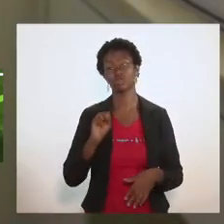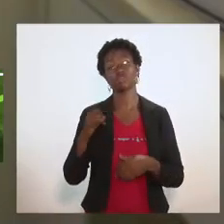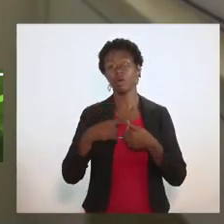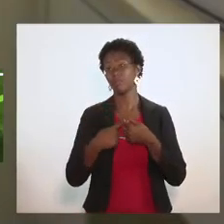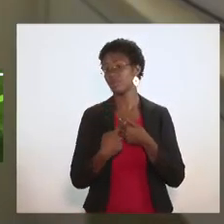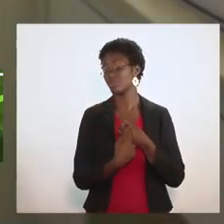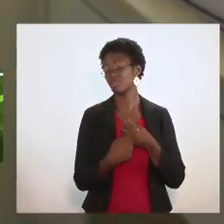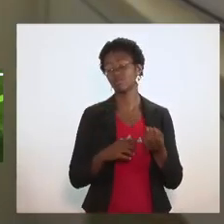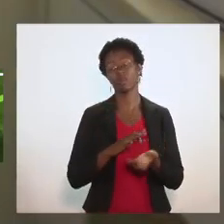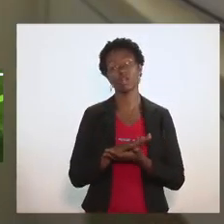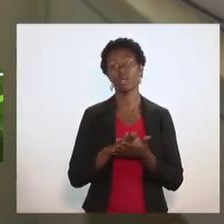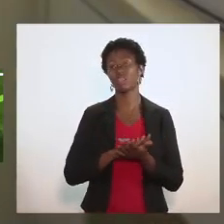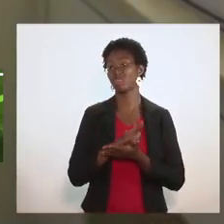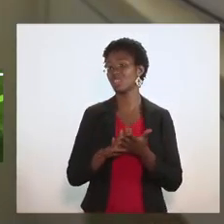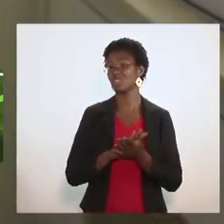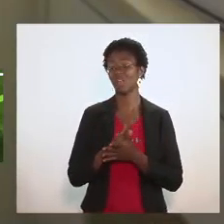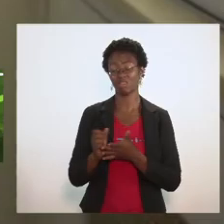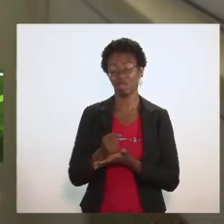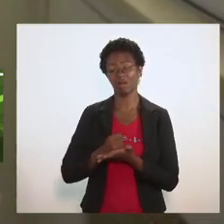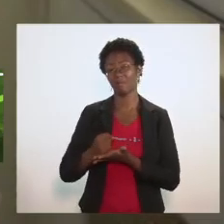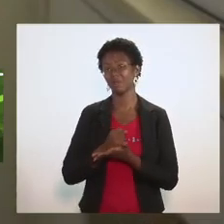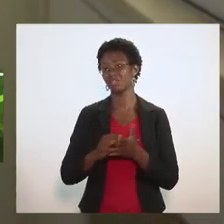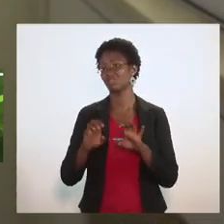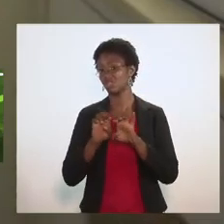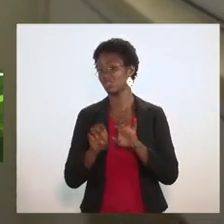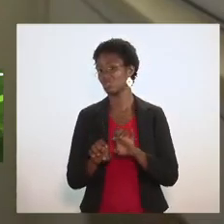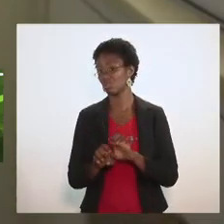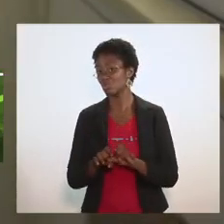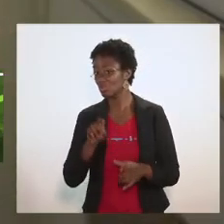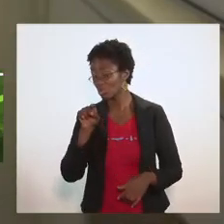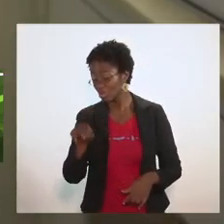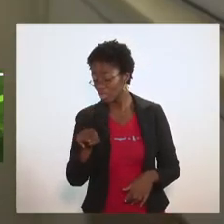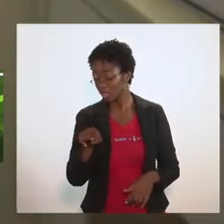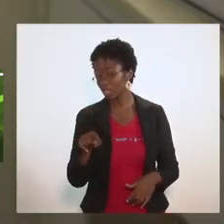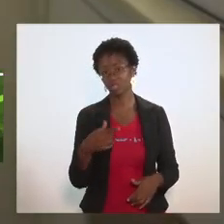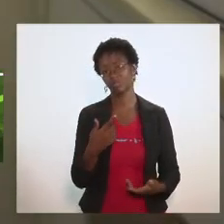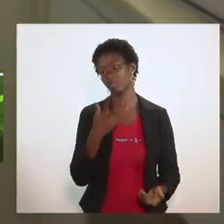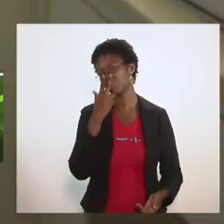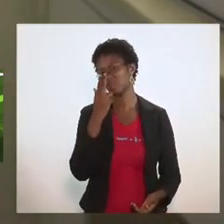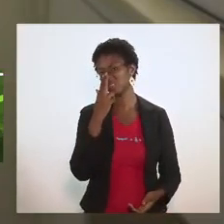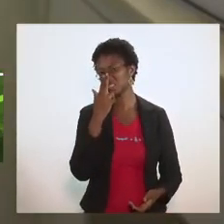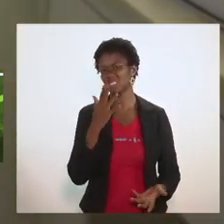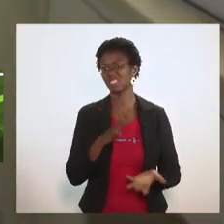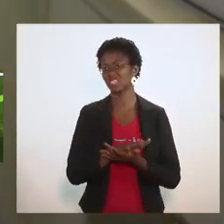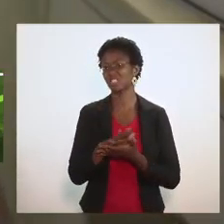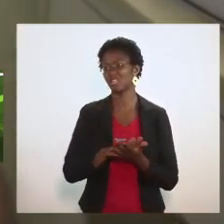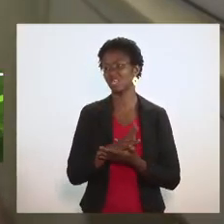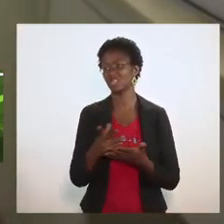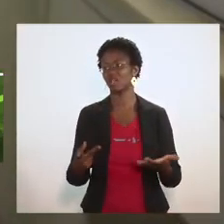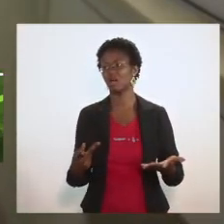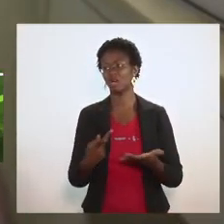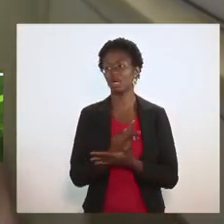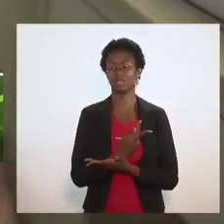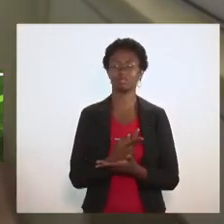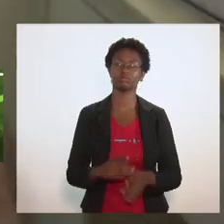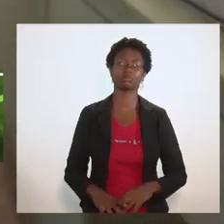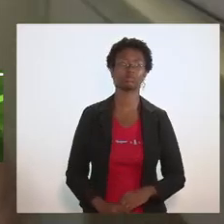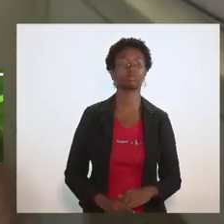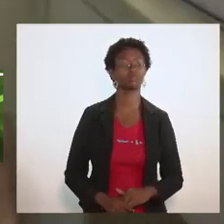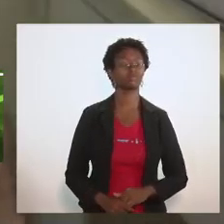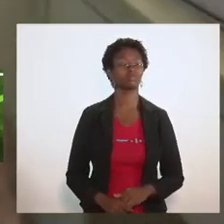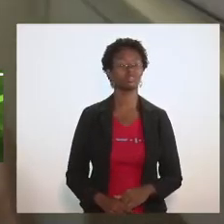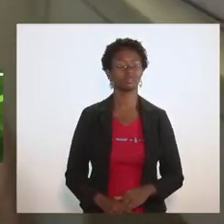inócuo. Porque quem legisla sobre tratamento acústico são os